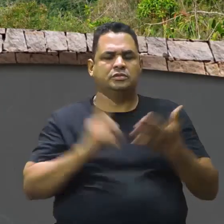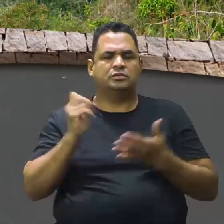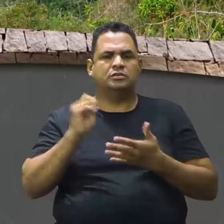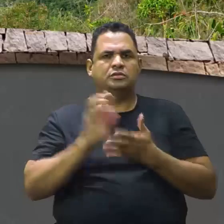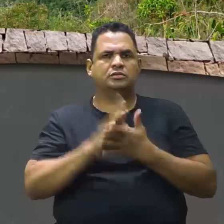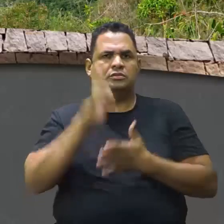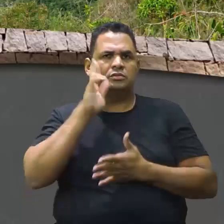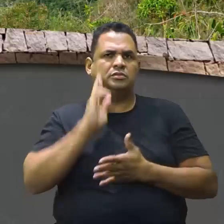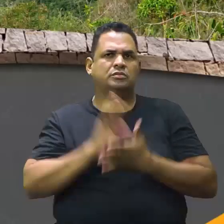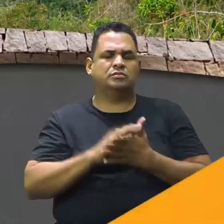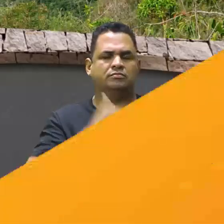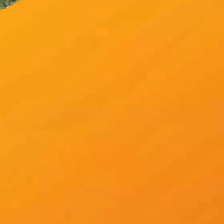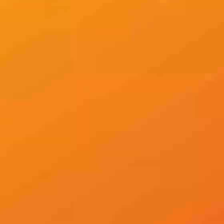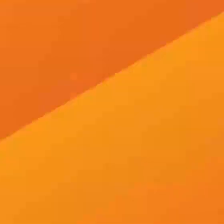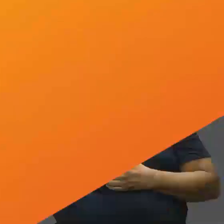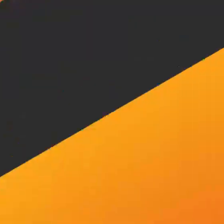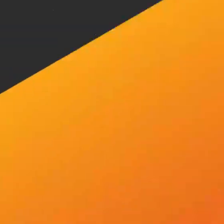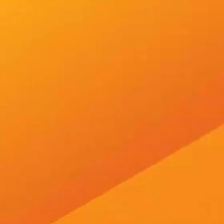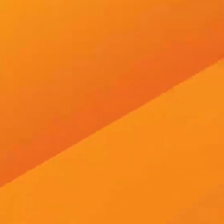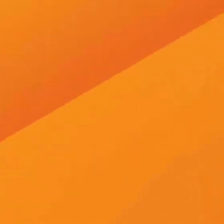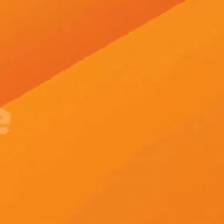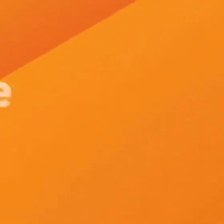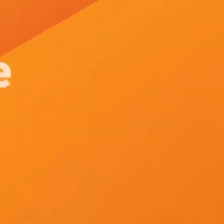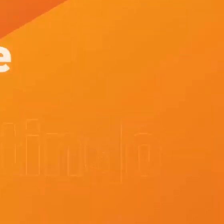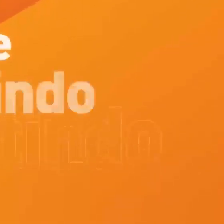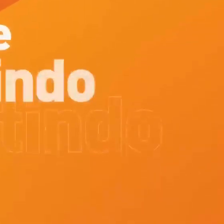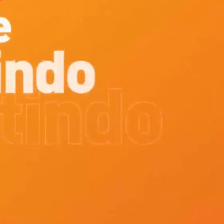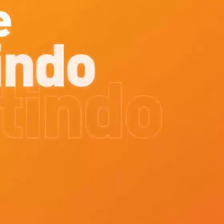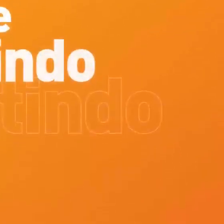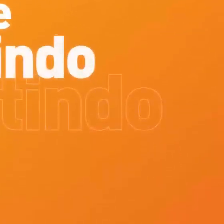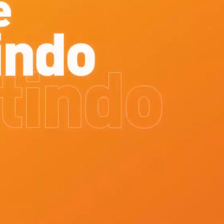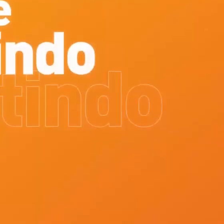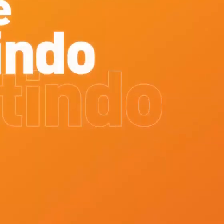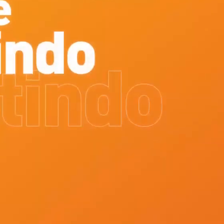Rondônia. Valeu! Tchau!